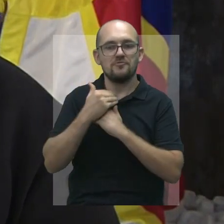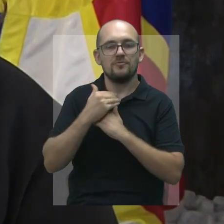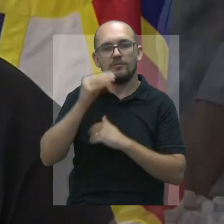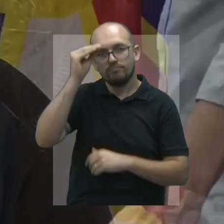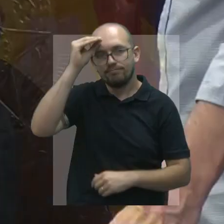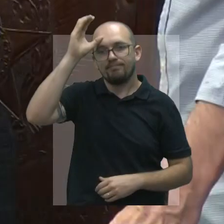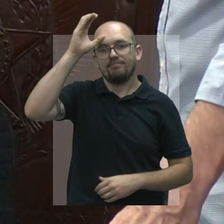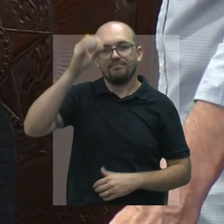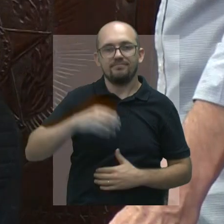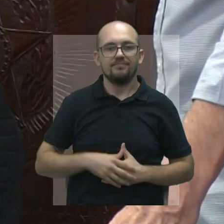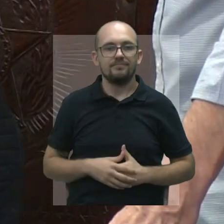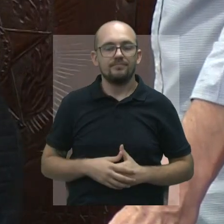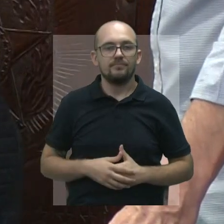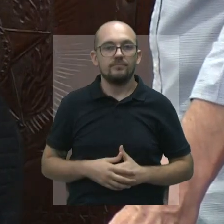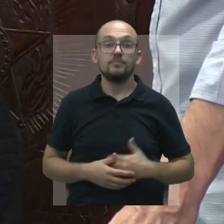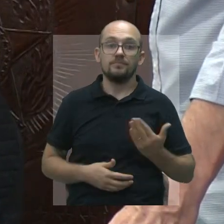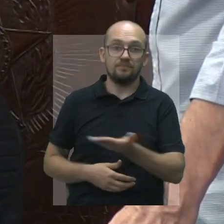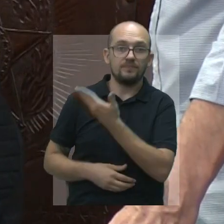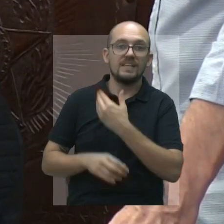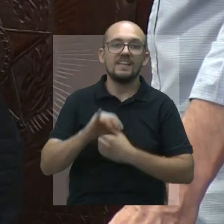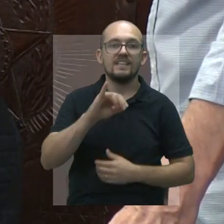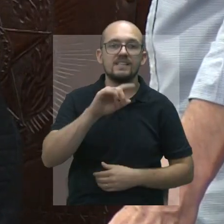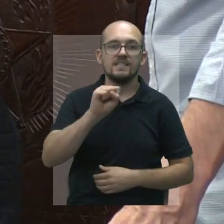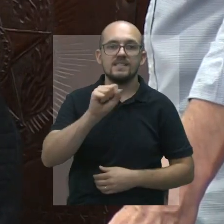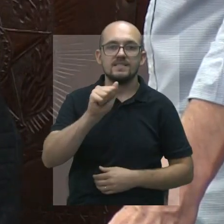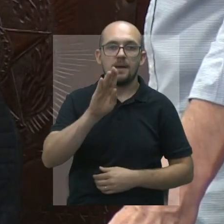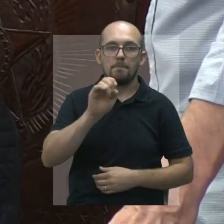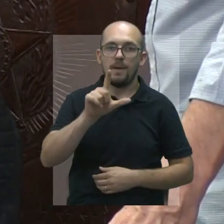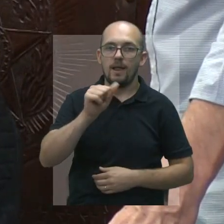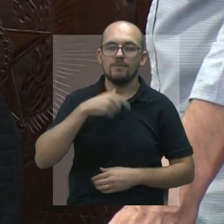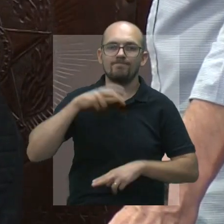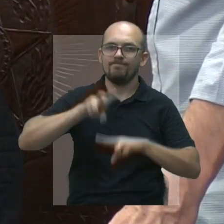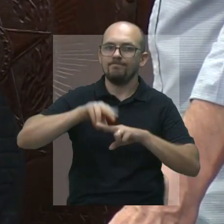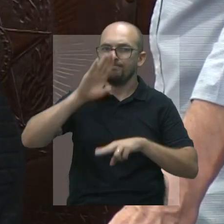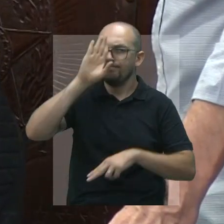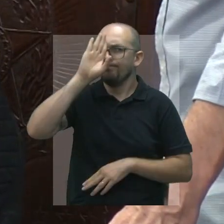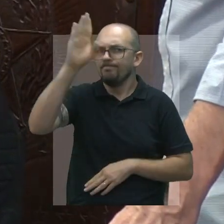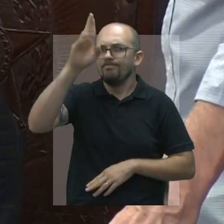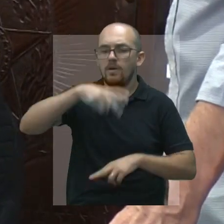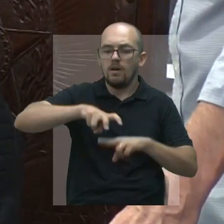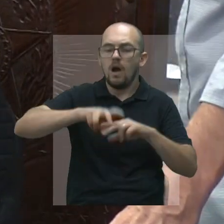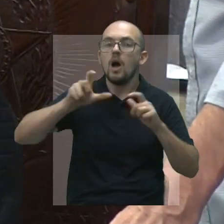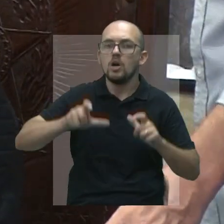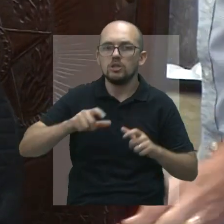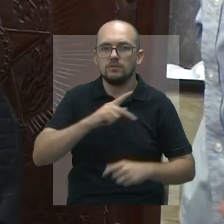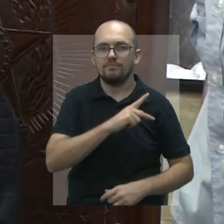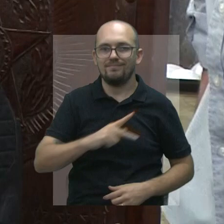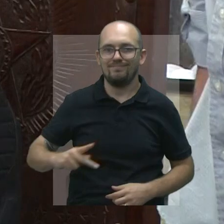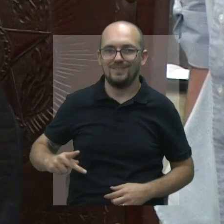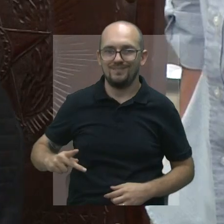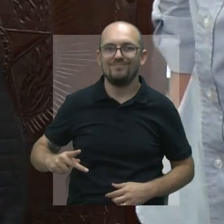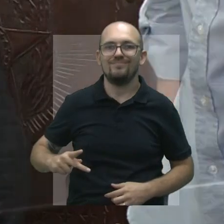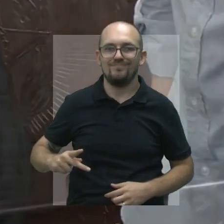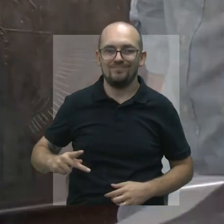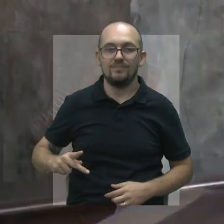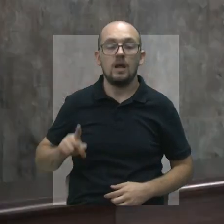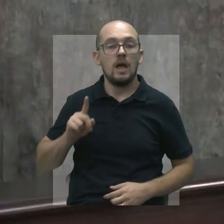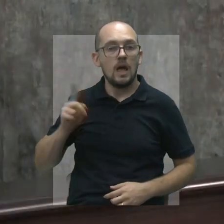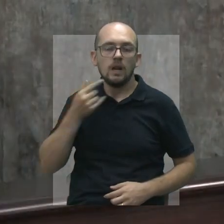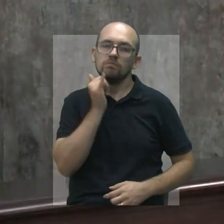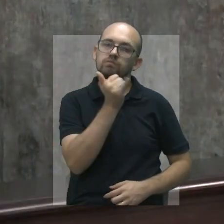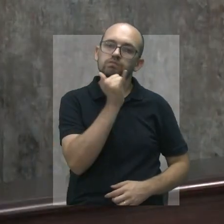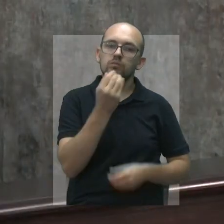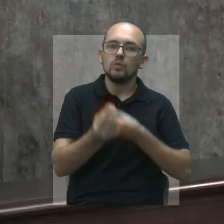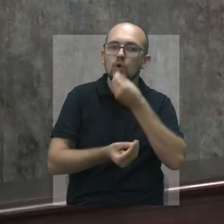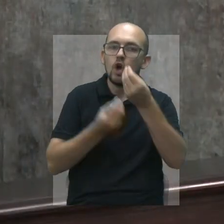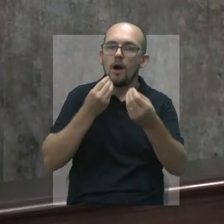do cidadão mesmo. A Isabela ocupou a cadeira mais importante do plenário, a da presidência da Câmara. Ela conta que